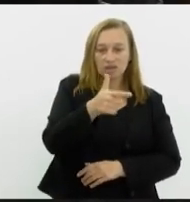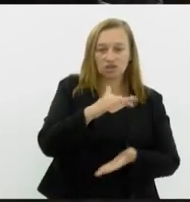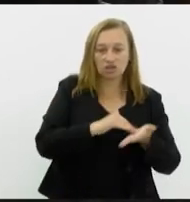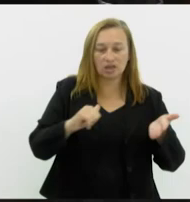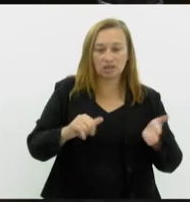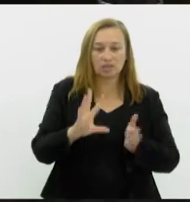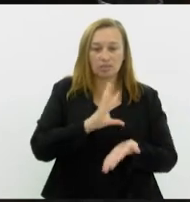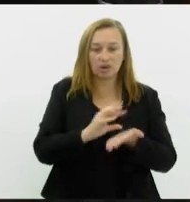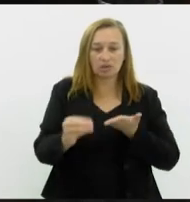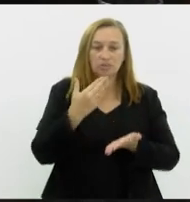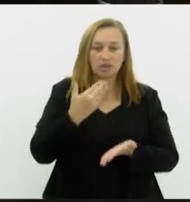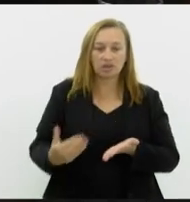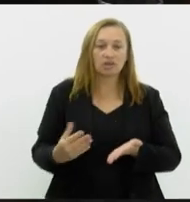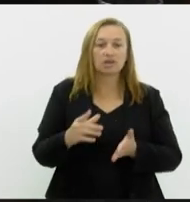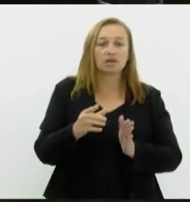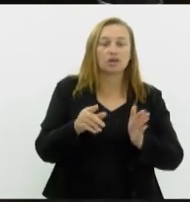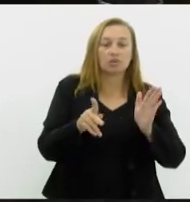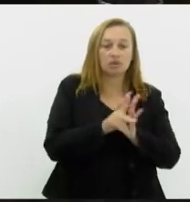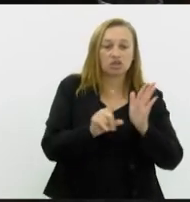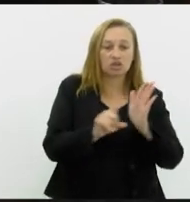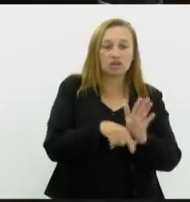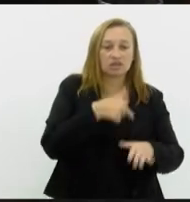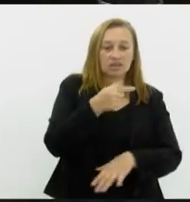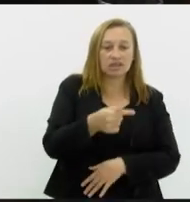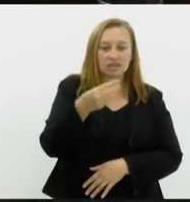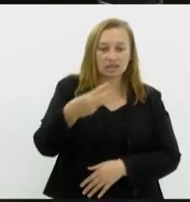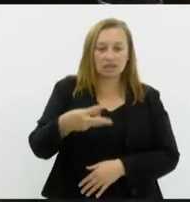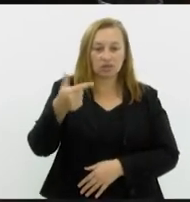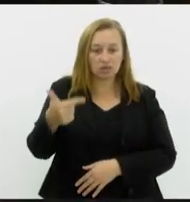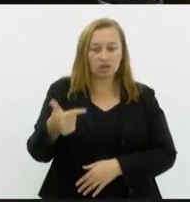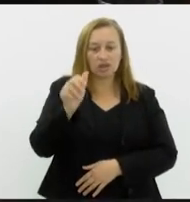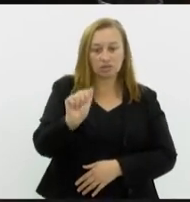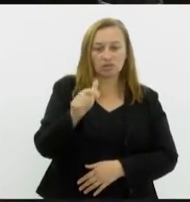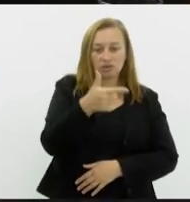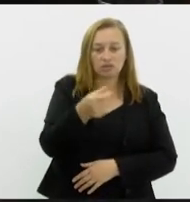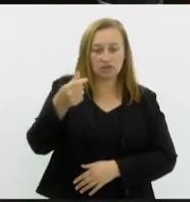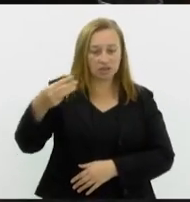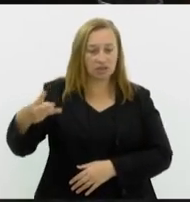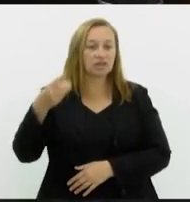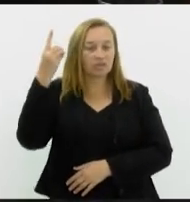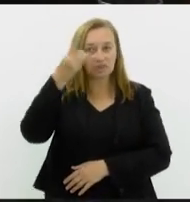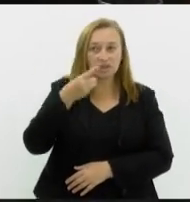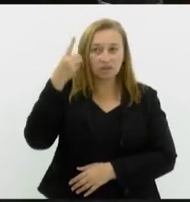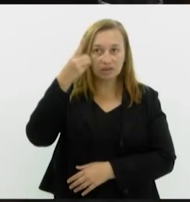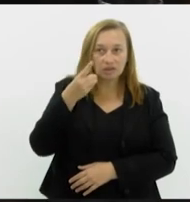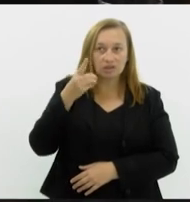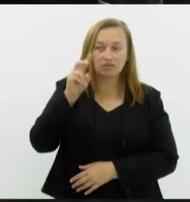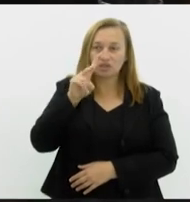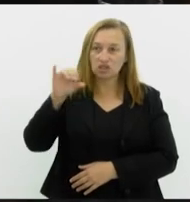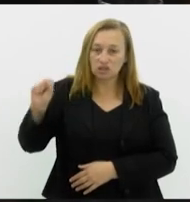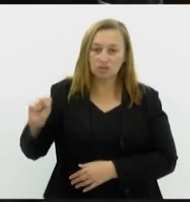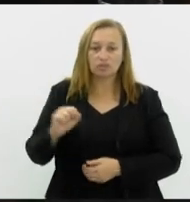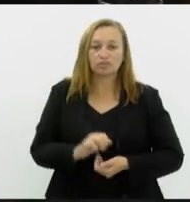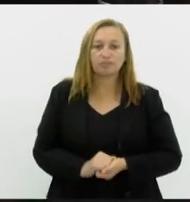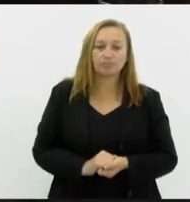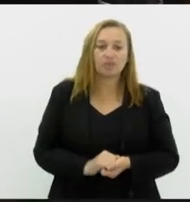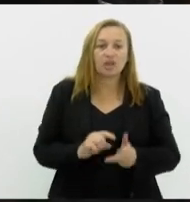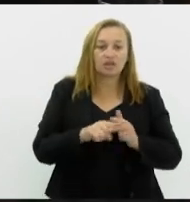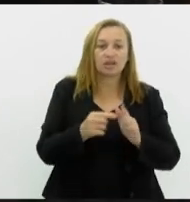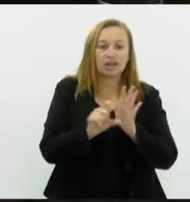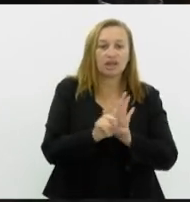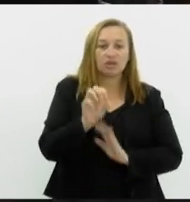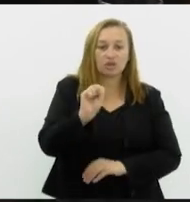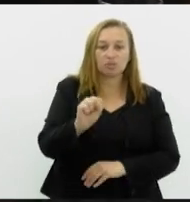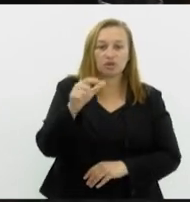autora. Anuncio o projeto de lei número 732-A de 23, de autoria do deputado Vinícius Cozolino, que altera a lei